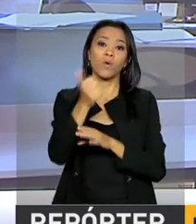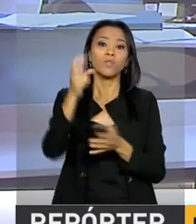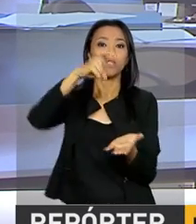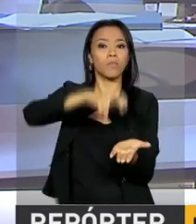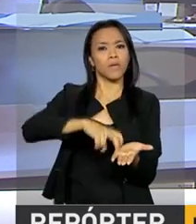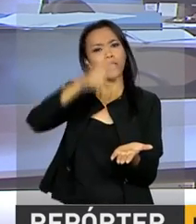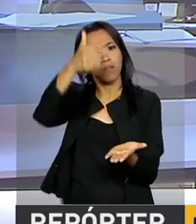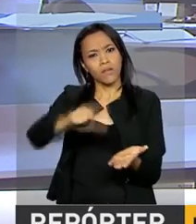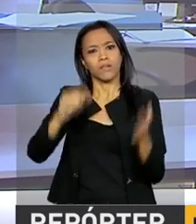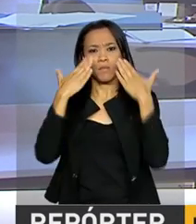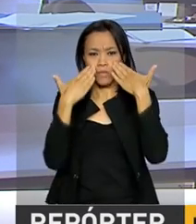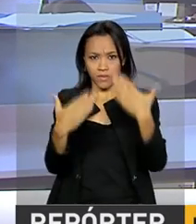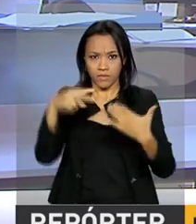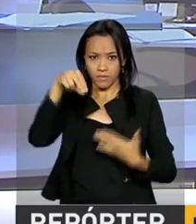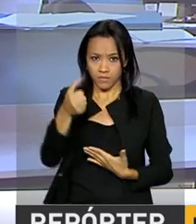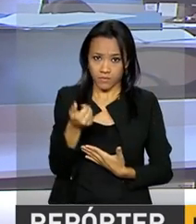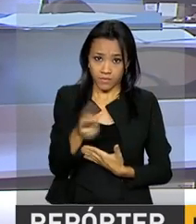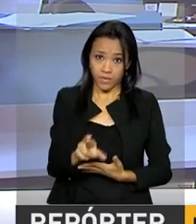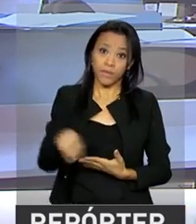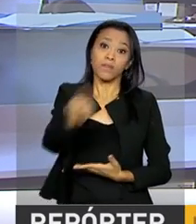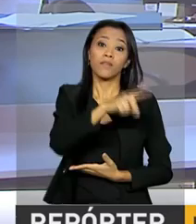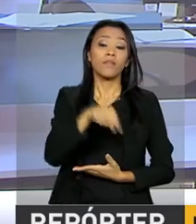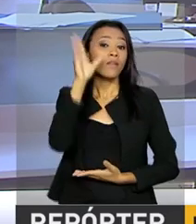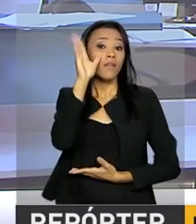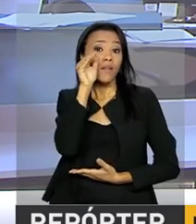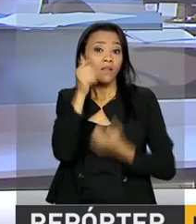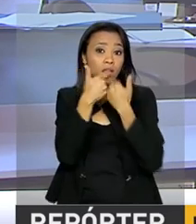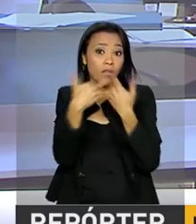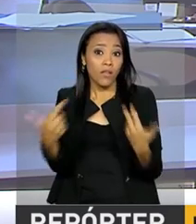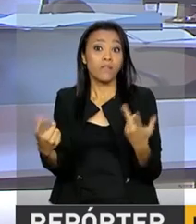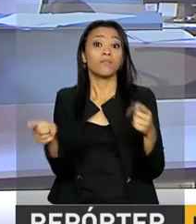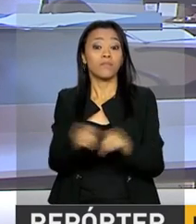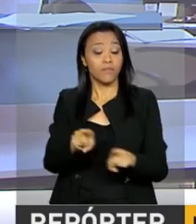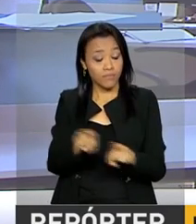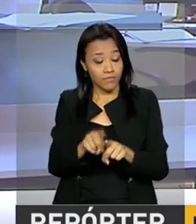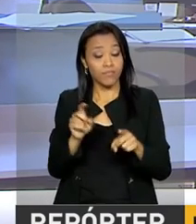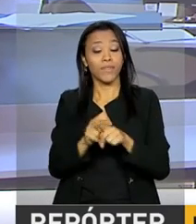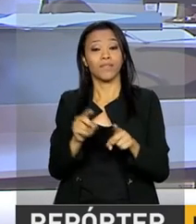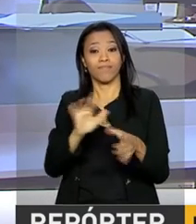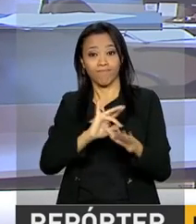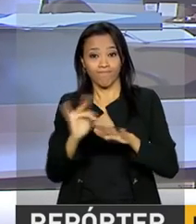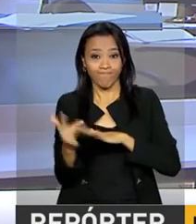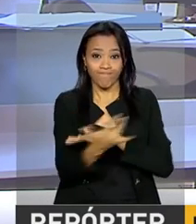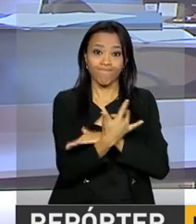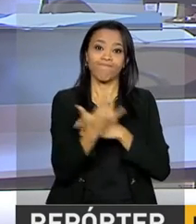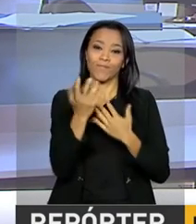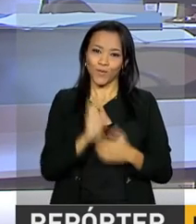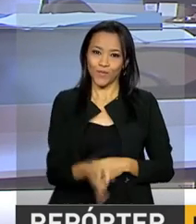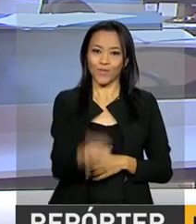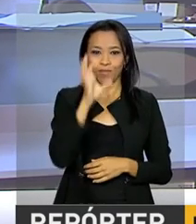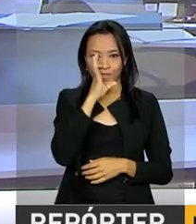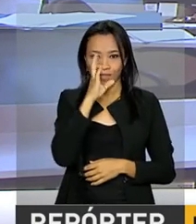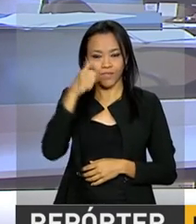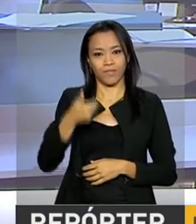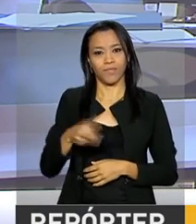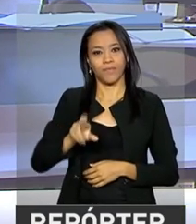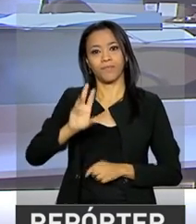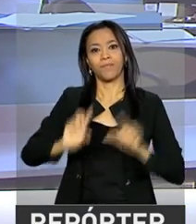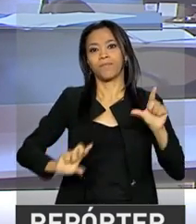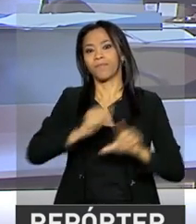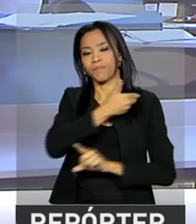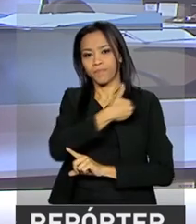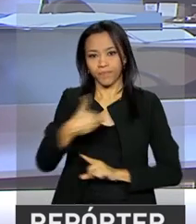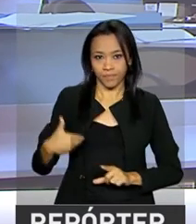na próxima edição do repórter nbr acompanhe as novidades também em nossas redes sociais continue com a gente aqui na tv nbr